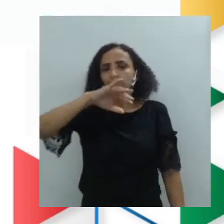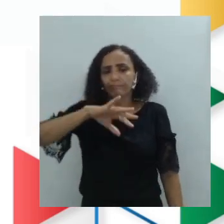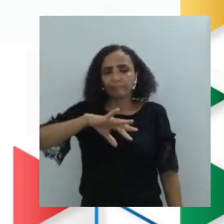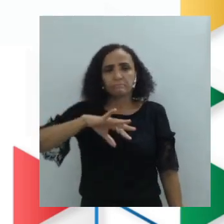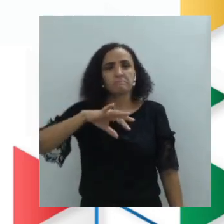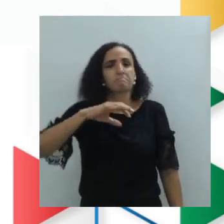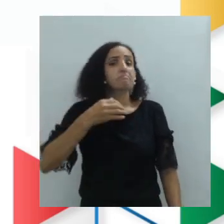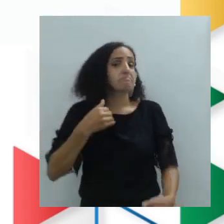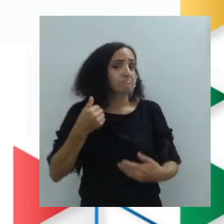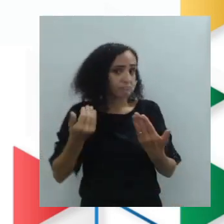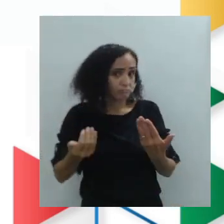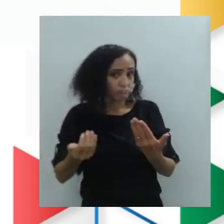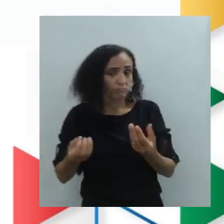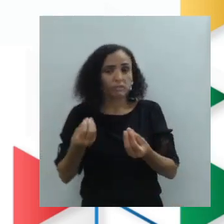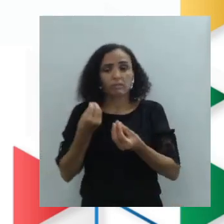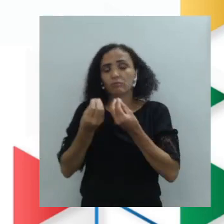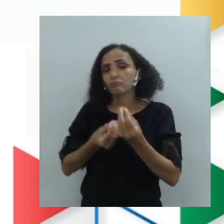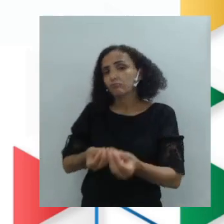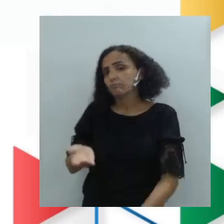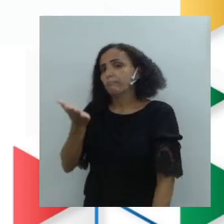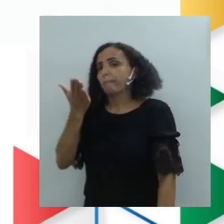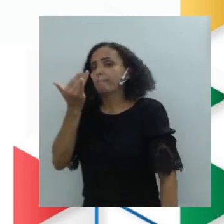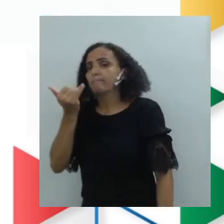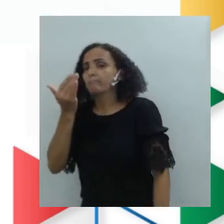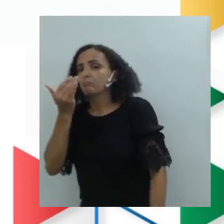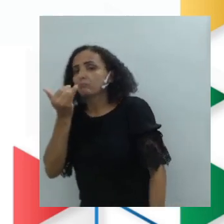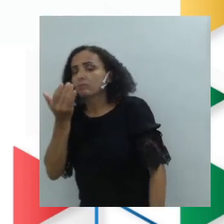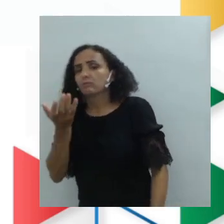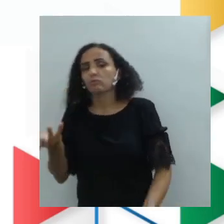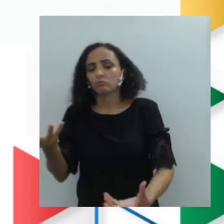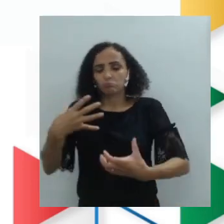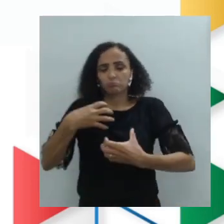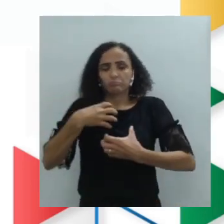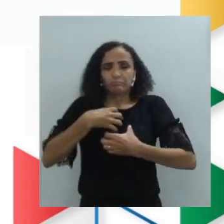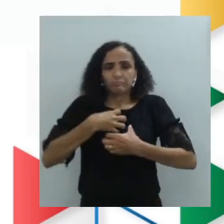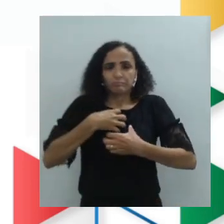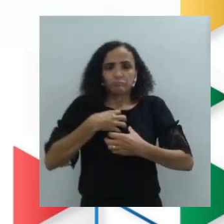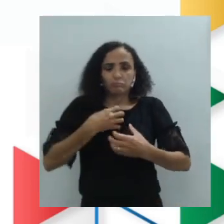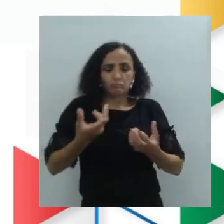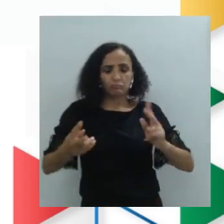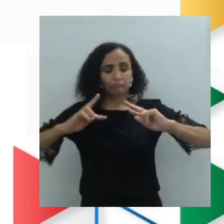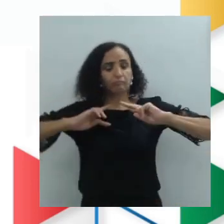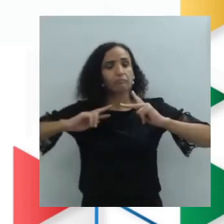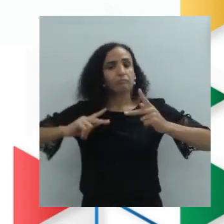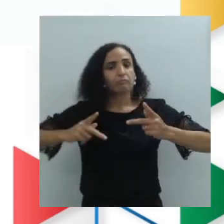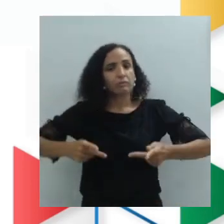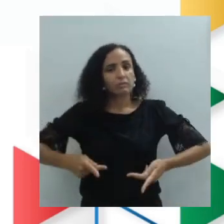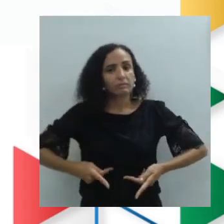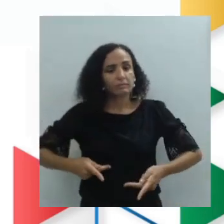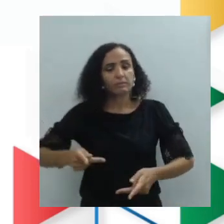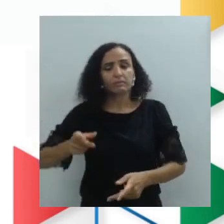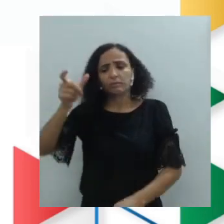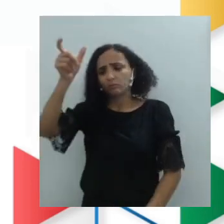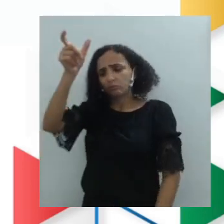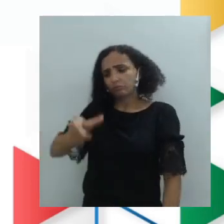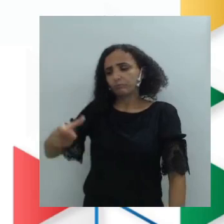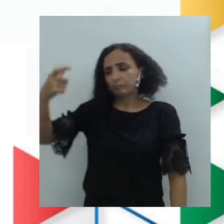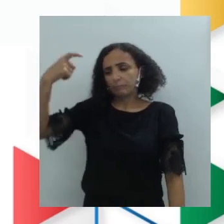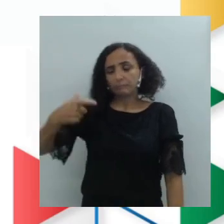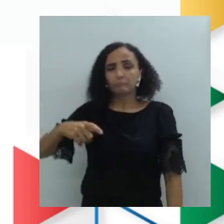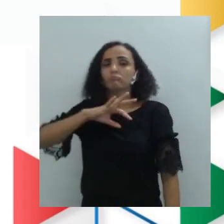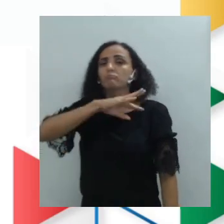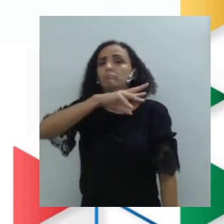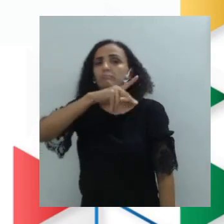sistema de digestão dos alimentos, o reprodutor da reprodução humana, a reprodução animal, e o sistema nervoso,